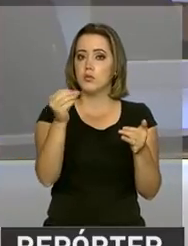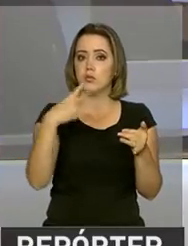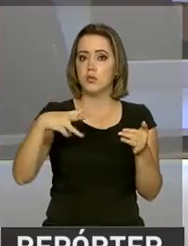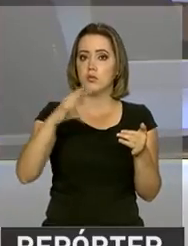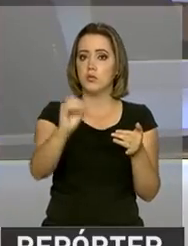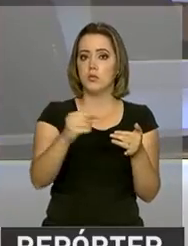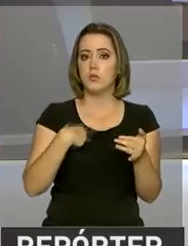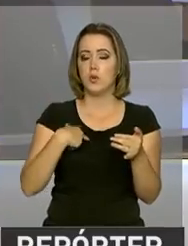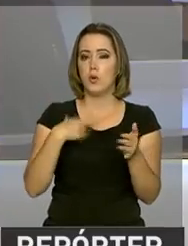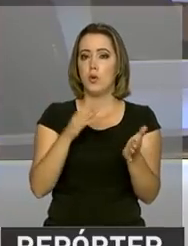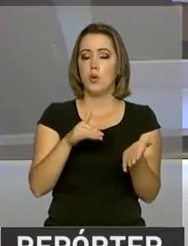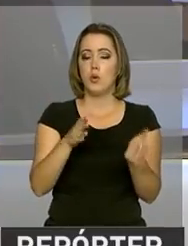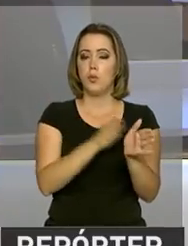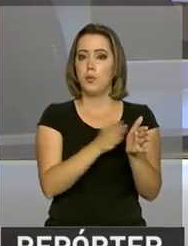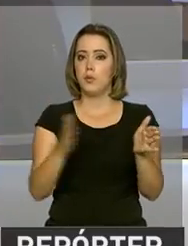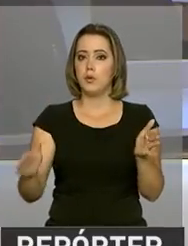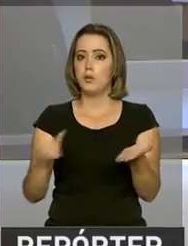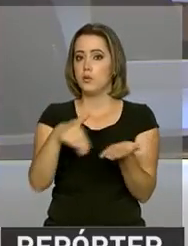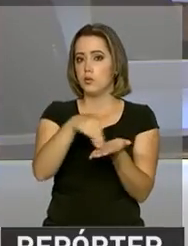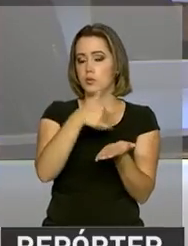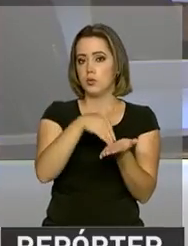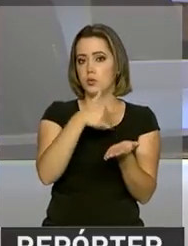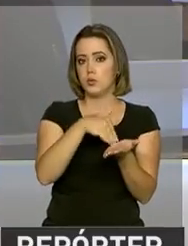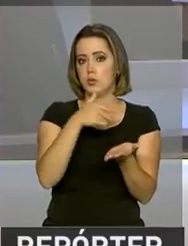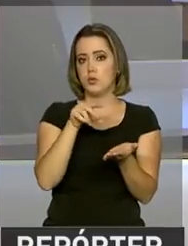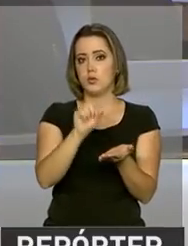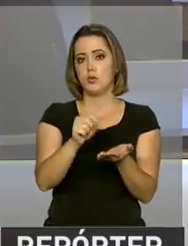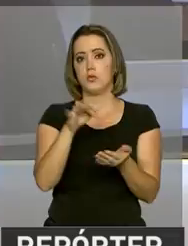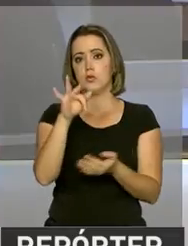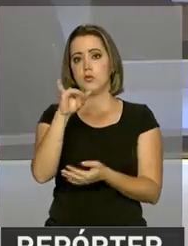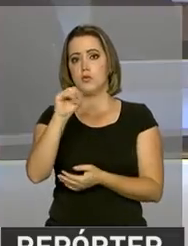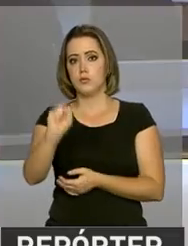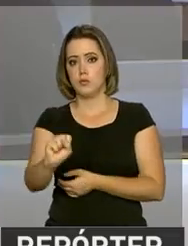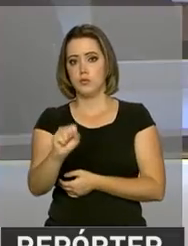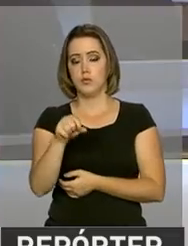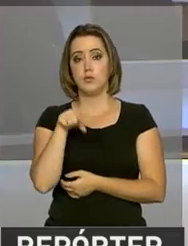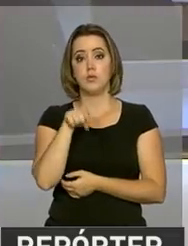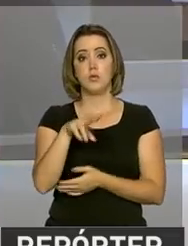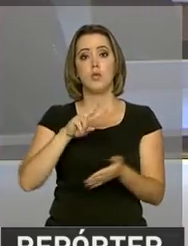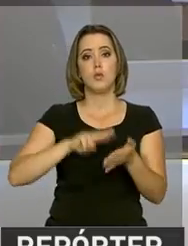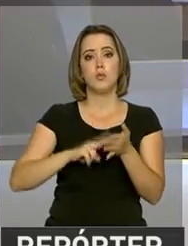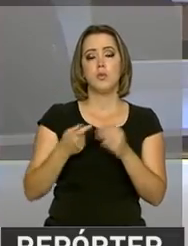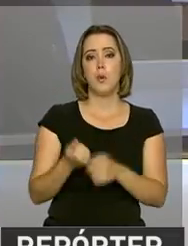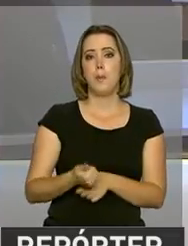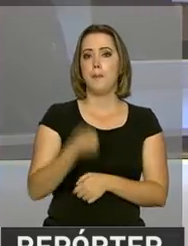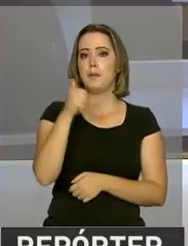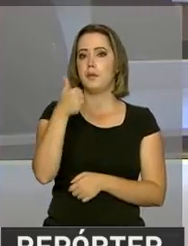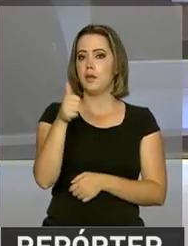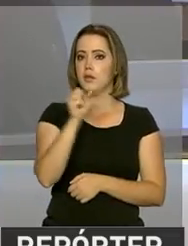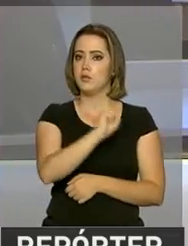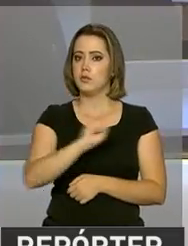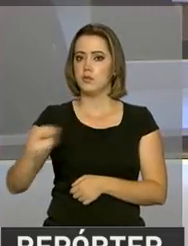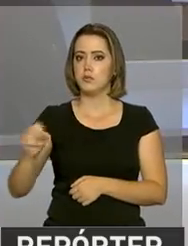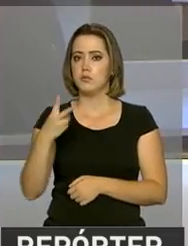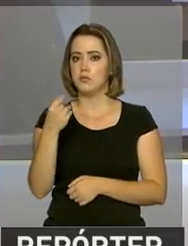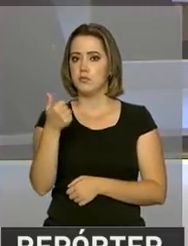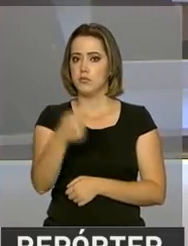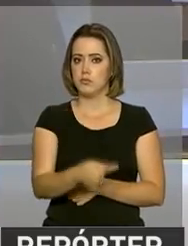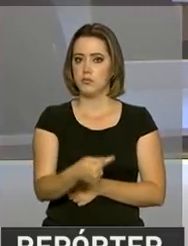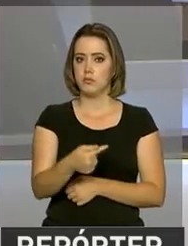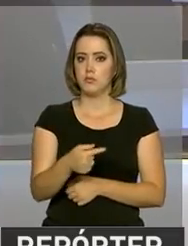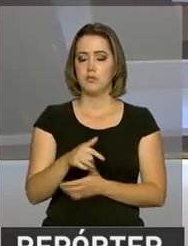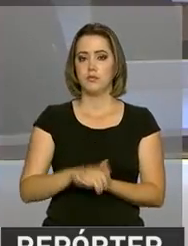o período de inscrições para vagas remanescentes do fies referente ao primeiro semestre de 2016